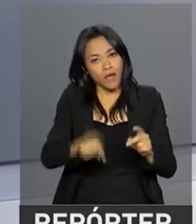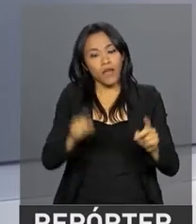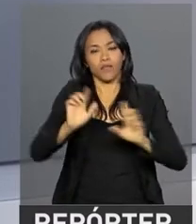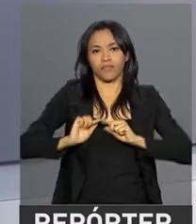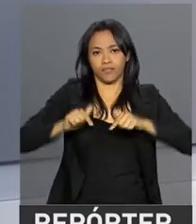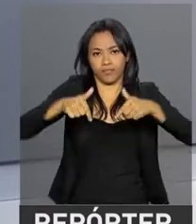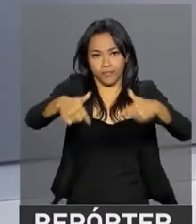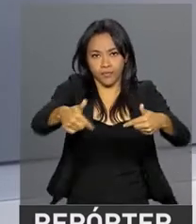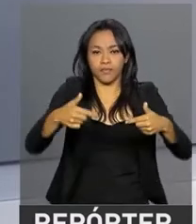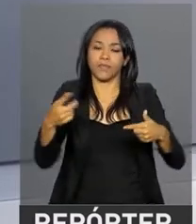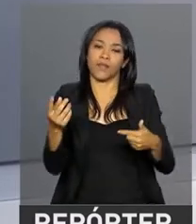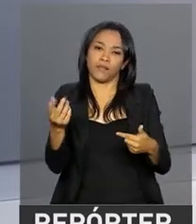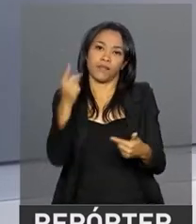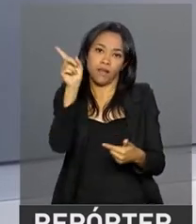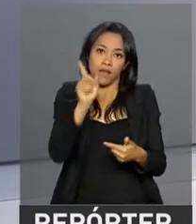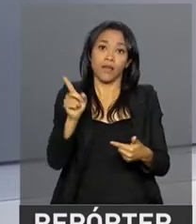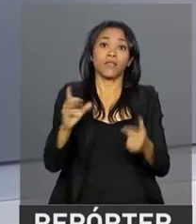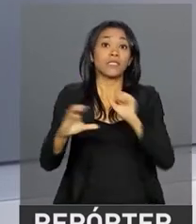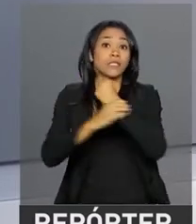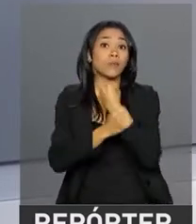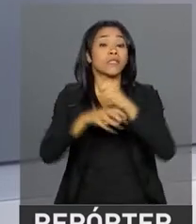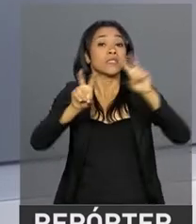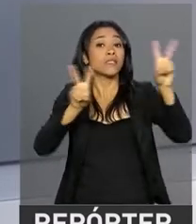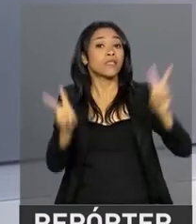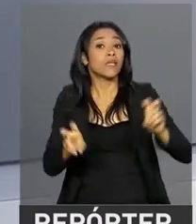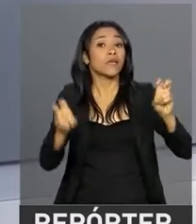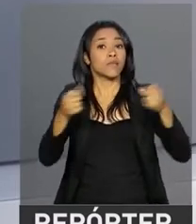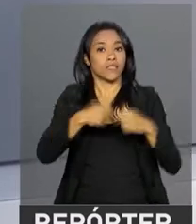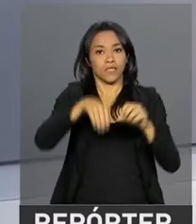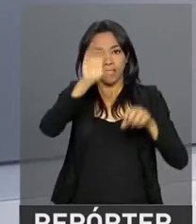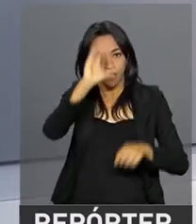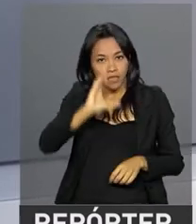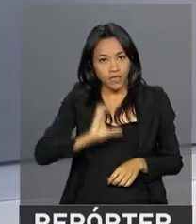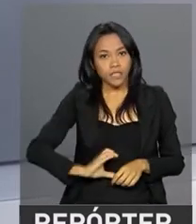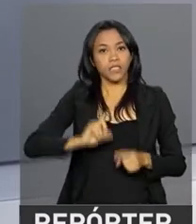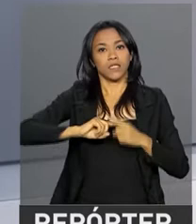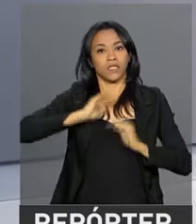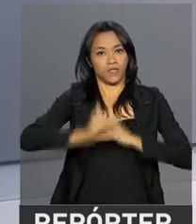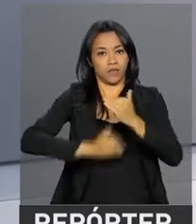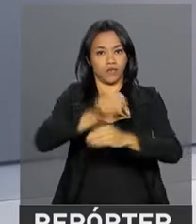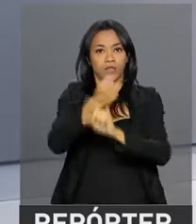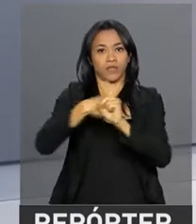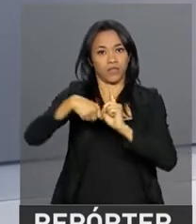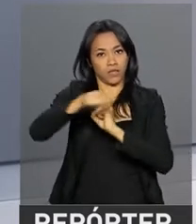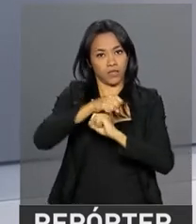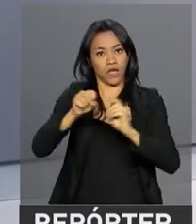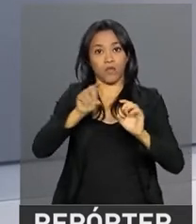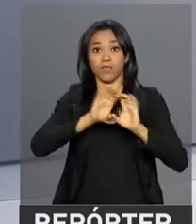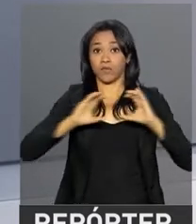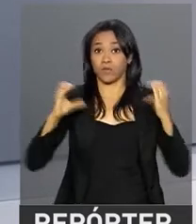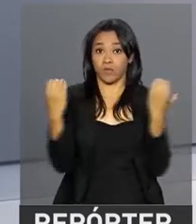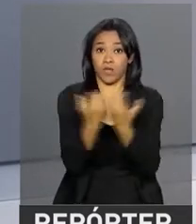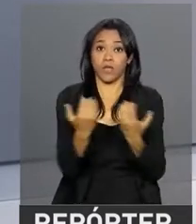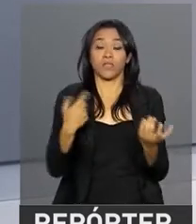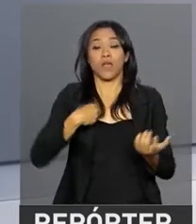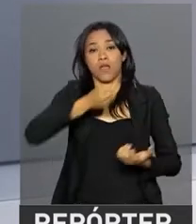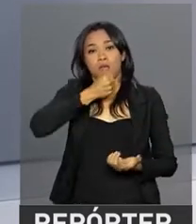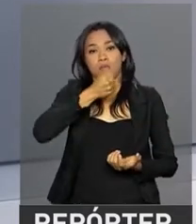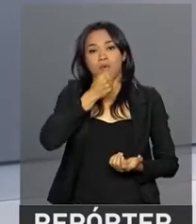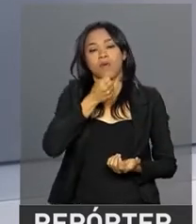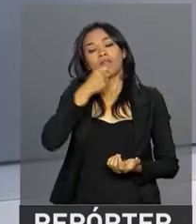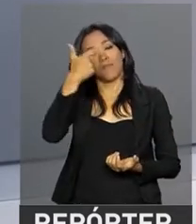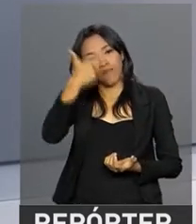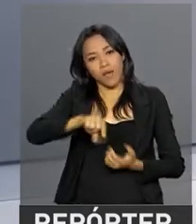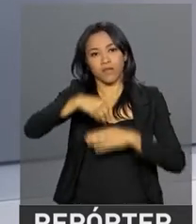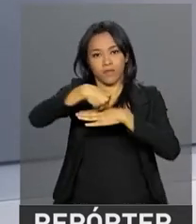da segurança pública vai trabalhar como temas como cidadania e desenvolvimento social nas comunidades a repórter natália melo